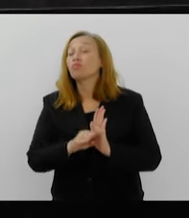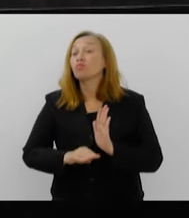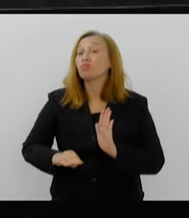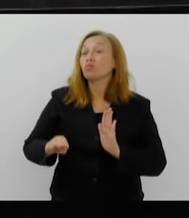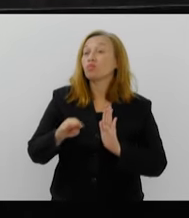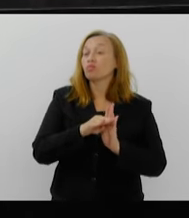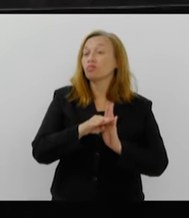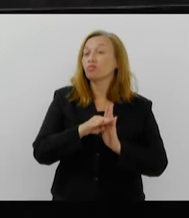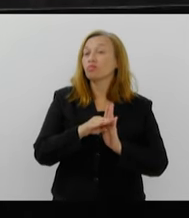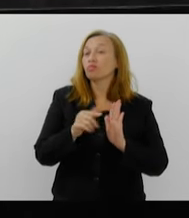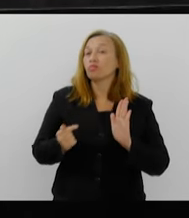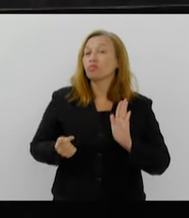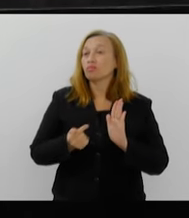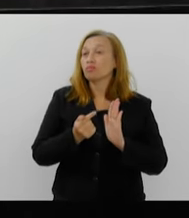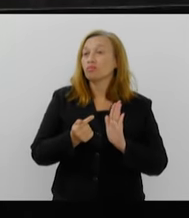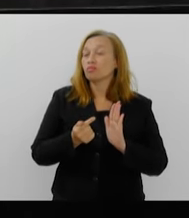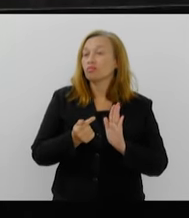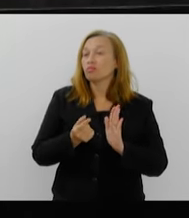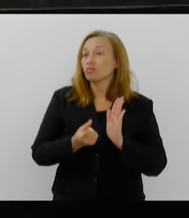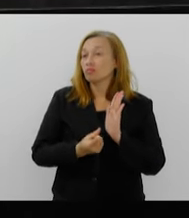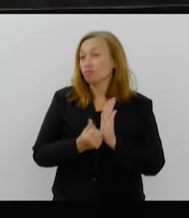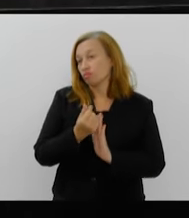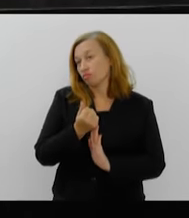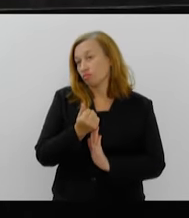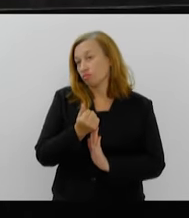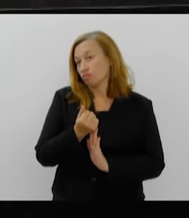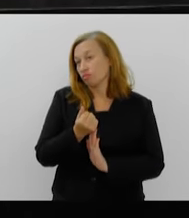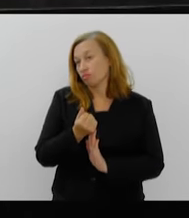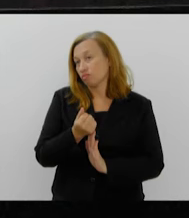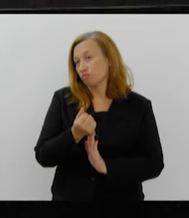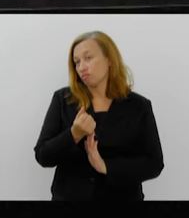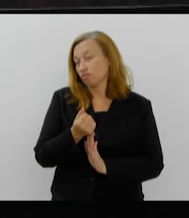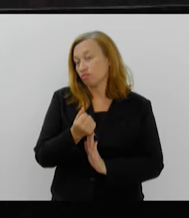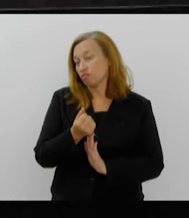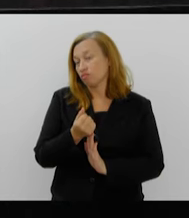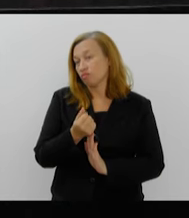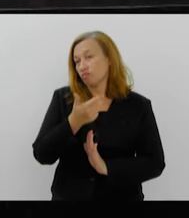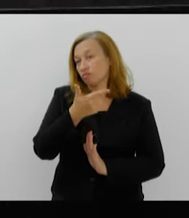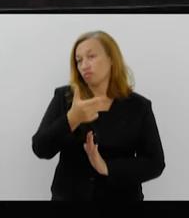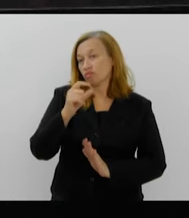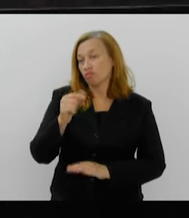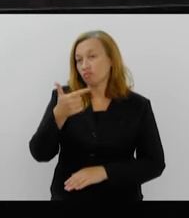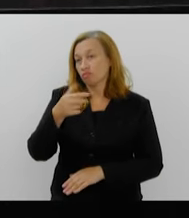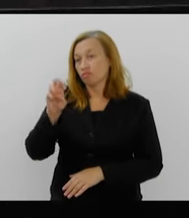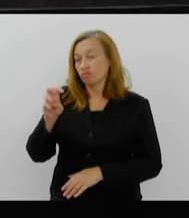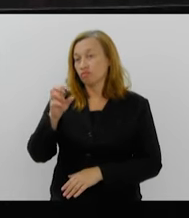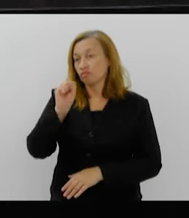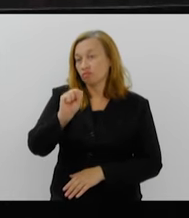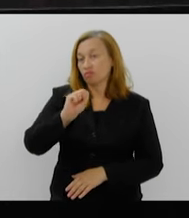real nesta peça orçamentária que prevê o orçamento para 2025 de